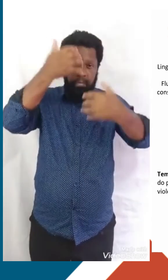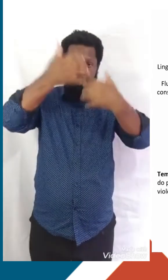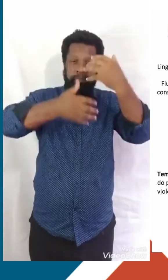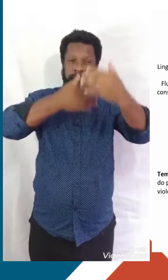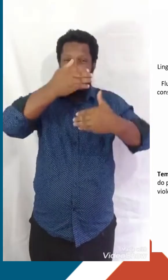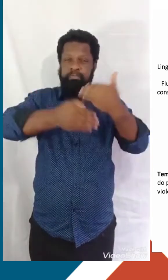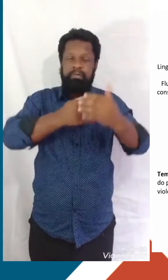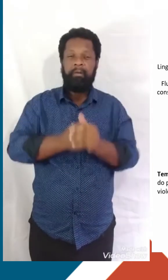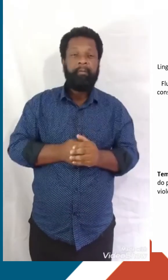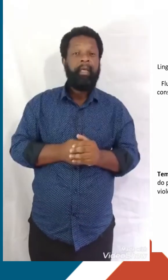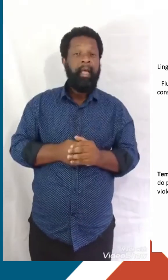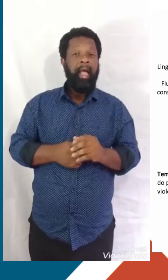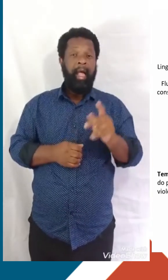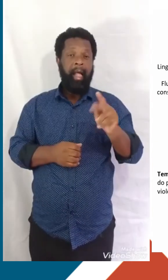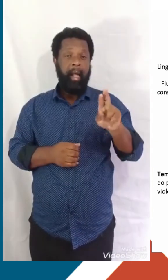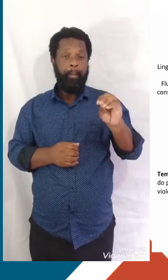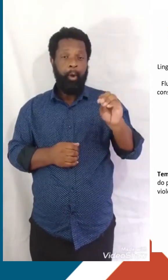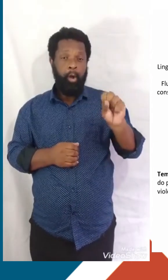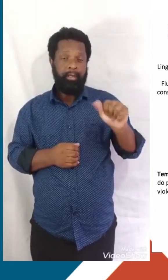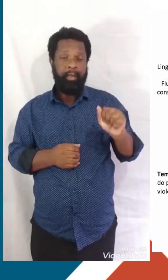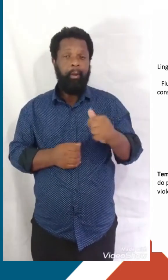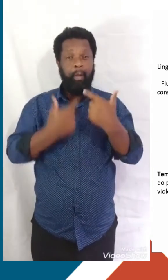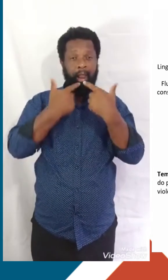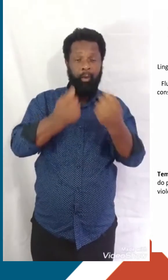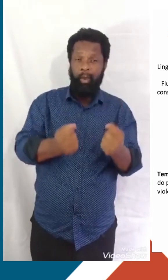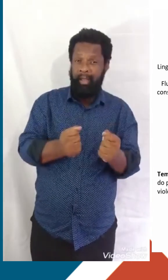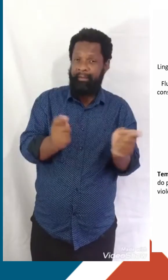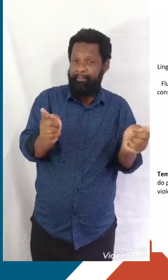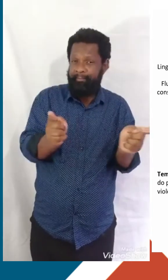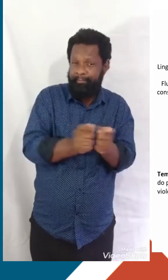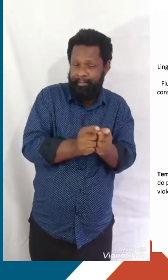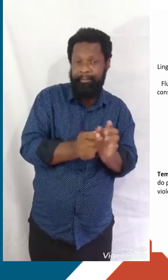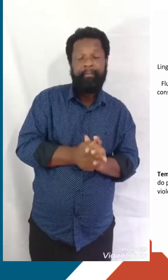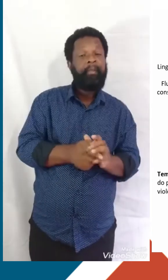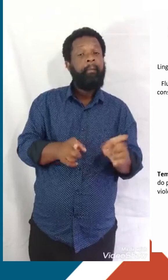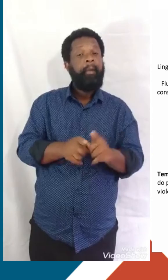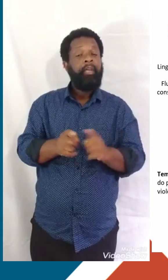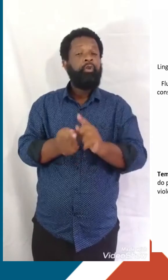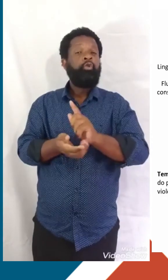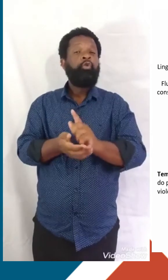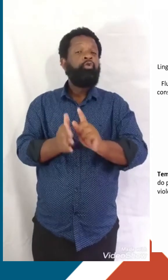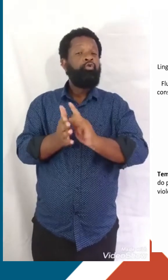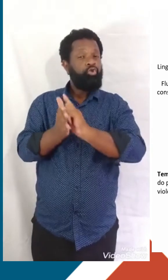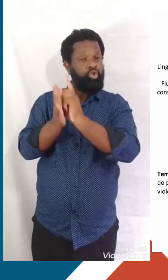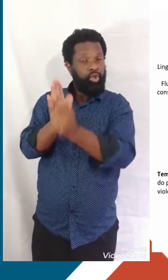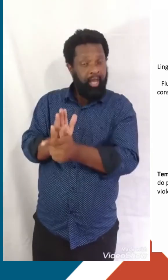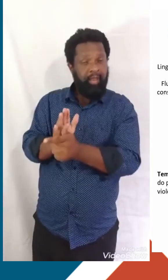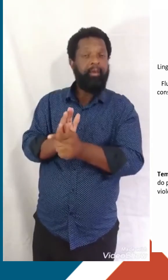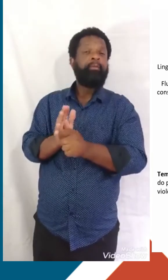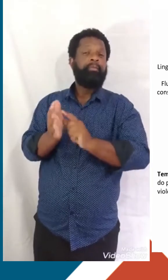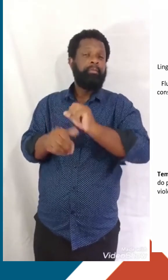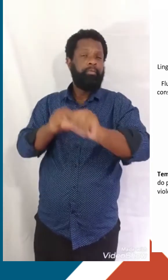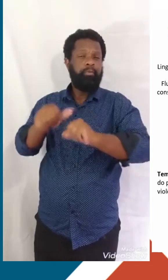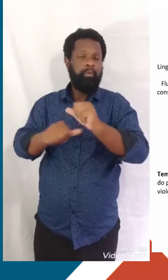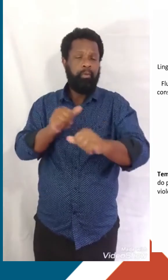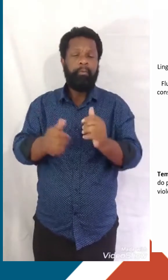prosa com uma linguagem concisa e fragmentada, uma maior circulação dos gêneros contos e